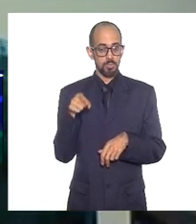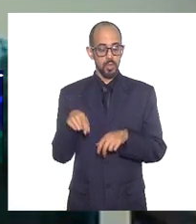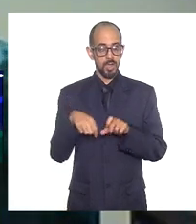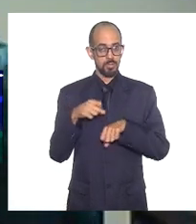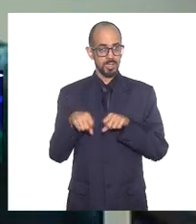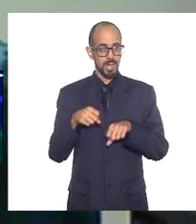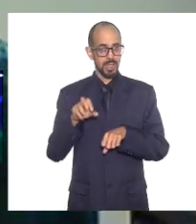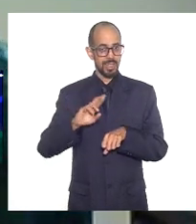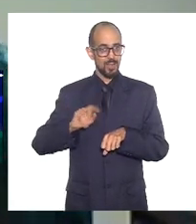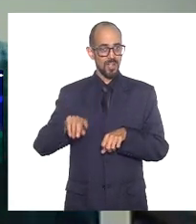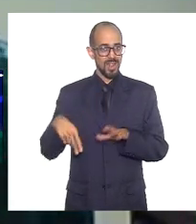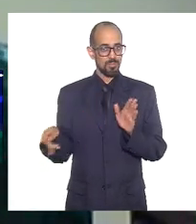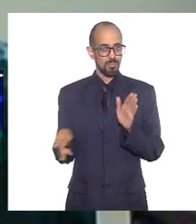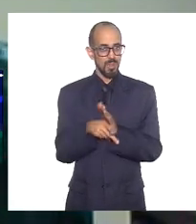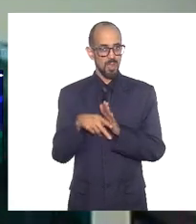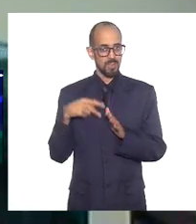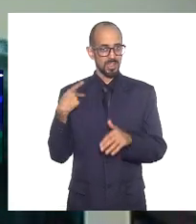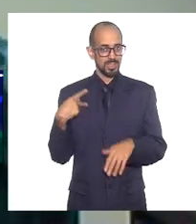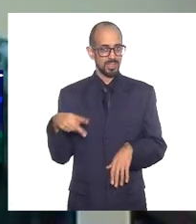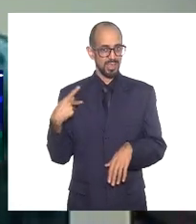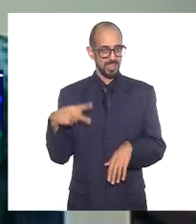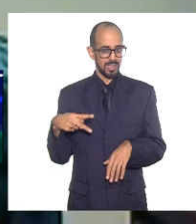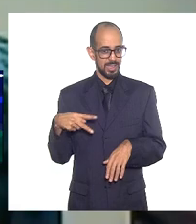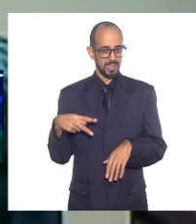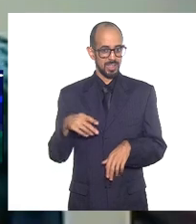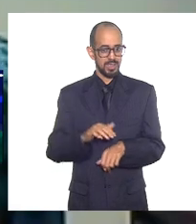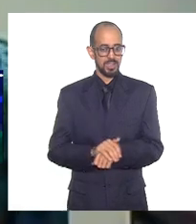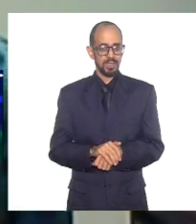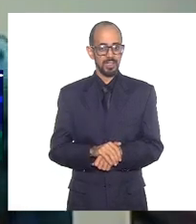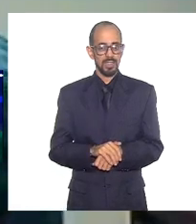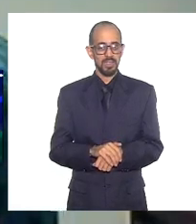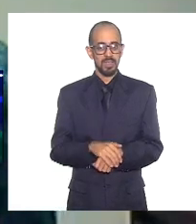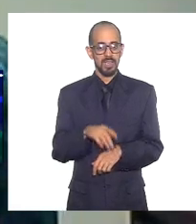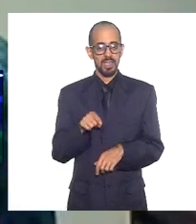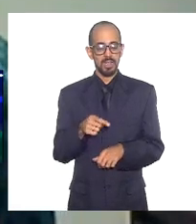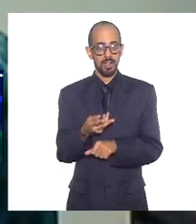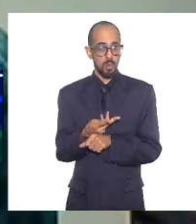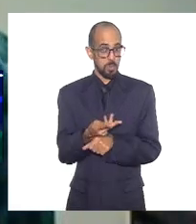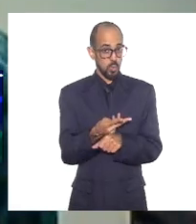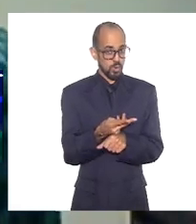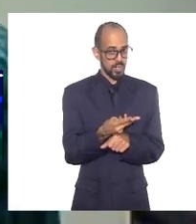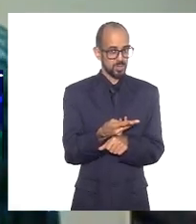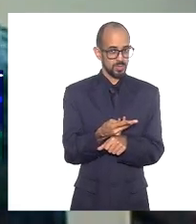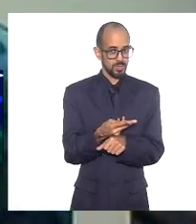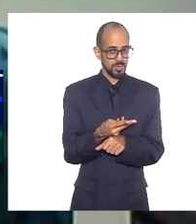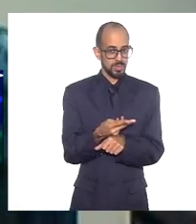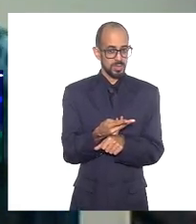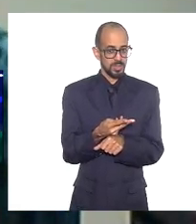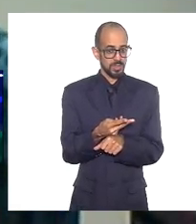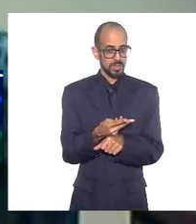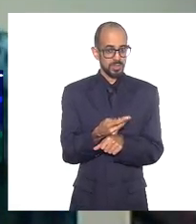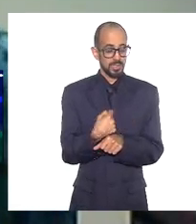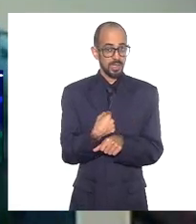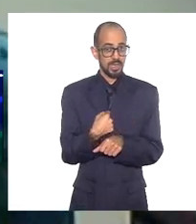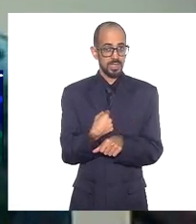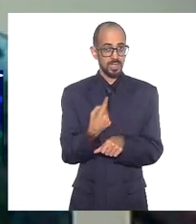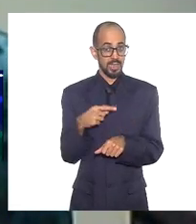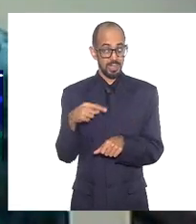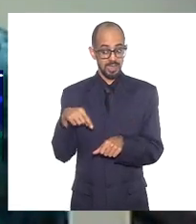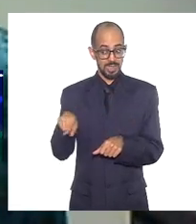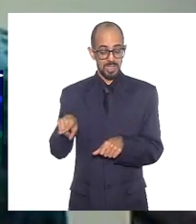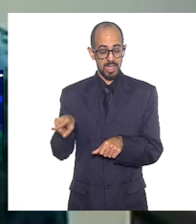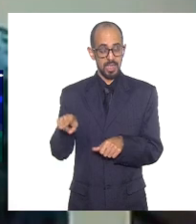bicicleta não era a bicicleta que ele estava procurando, e ele teve essa certeza, depois